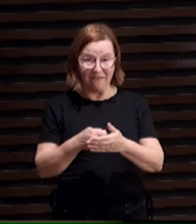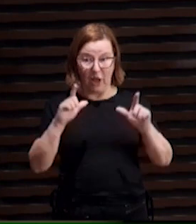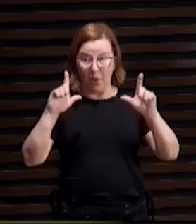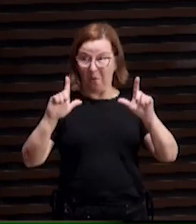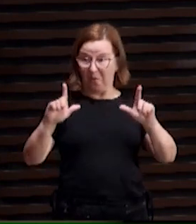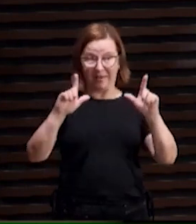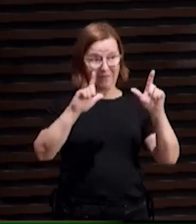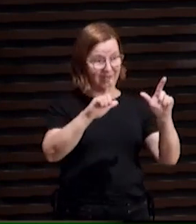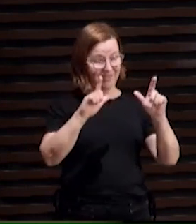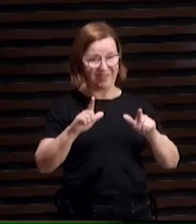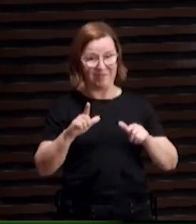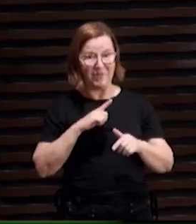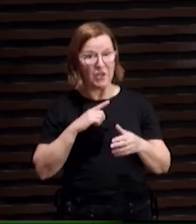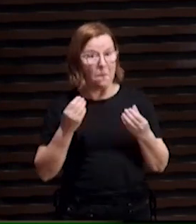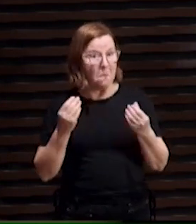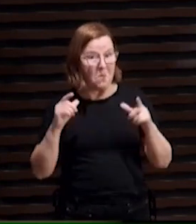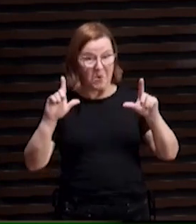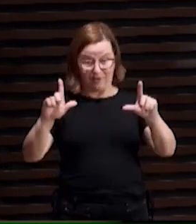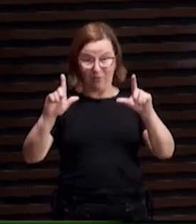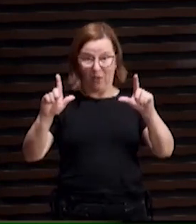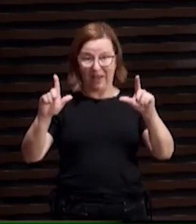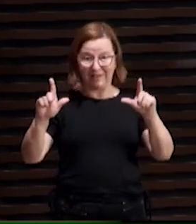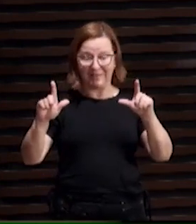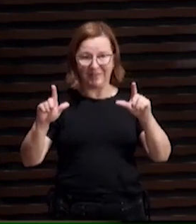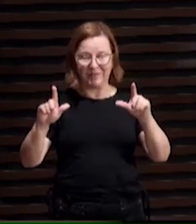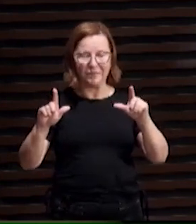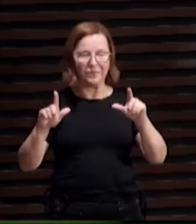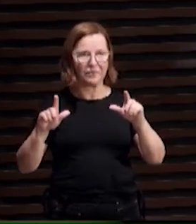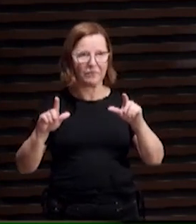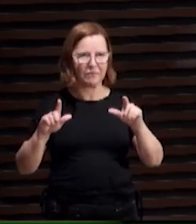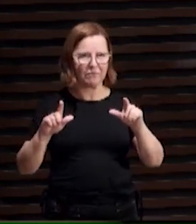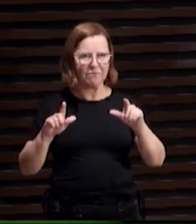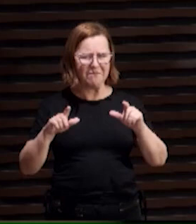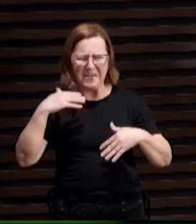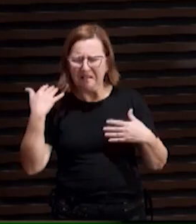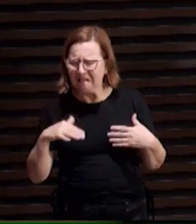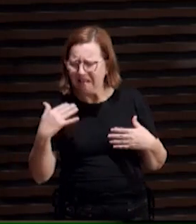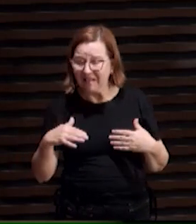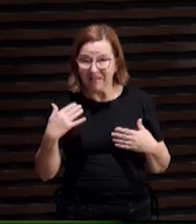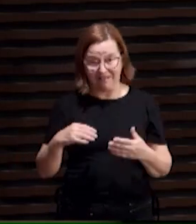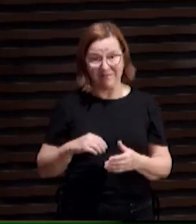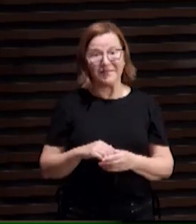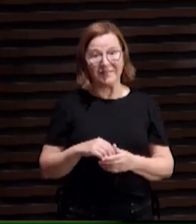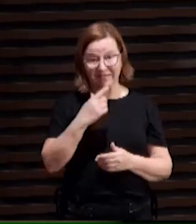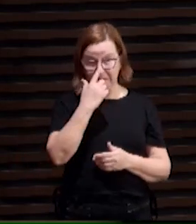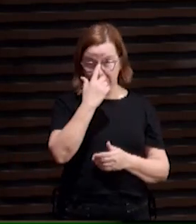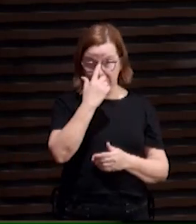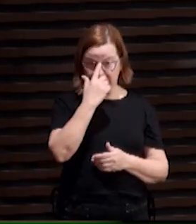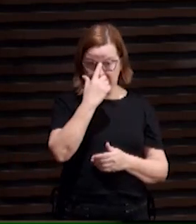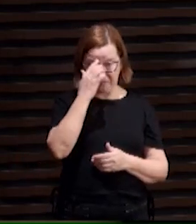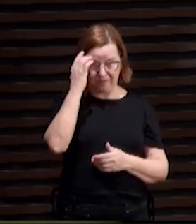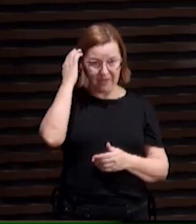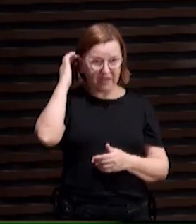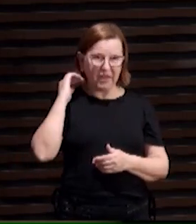tinha uma coleção de quadros dessas mais ricas, de